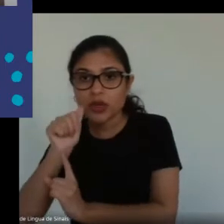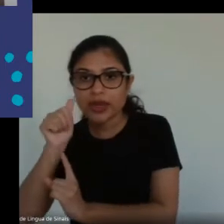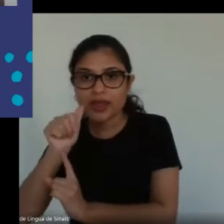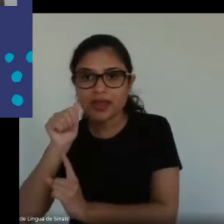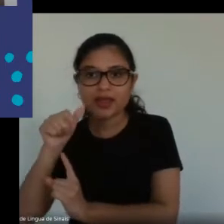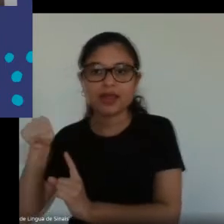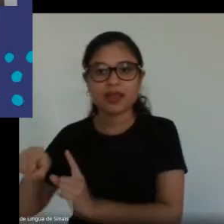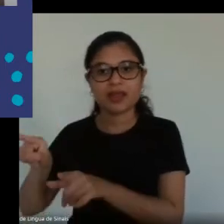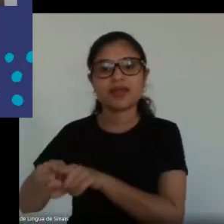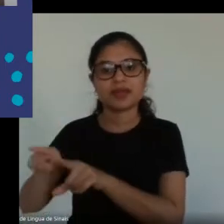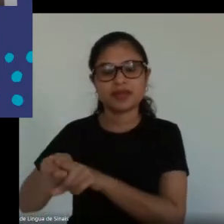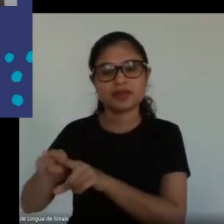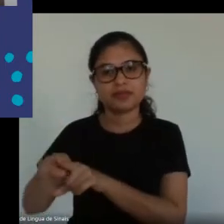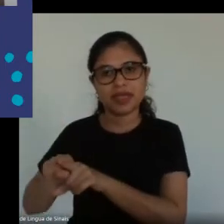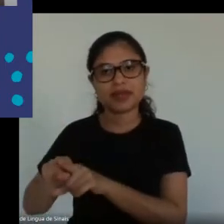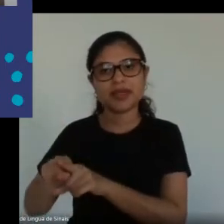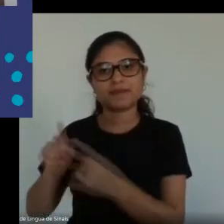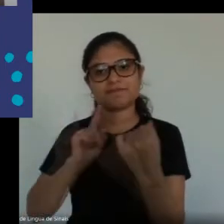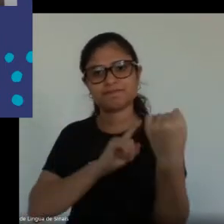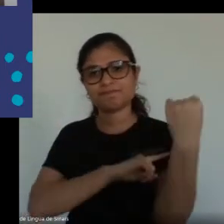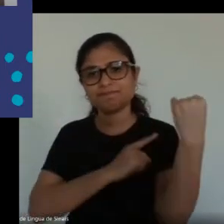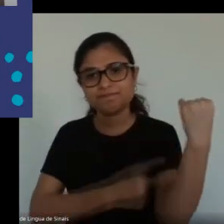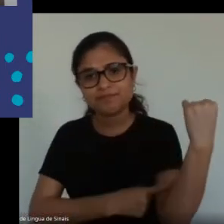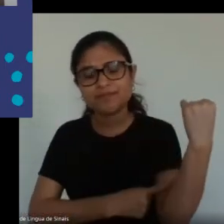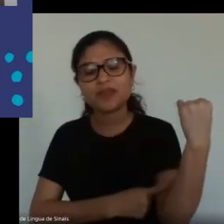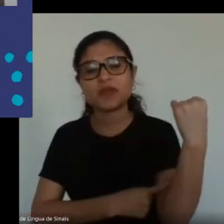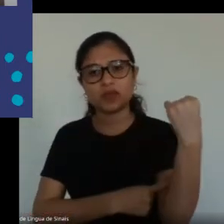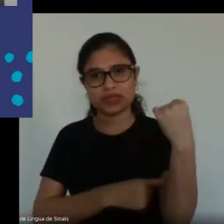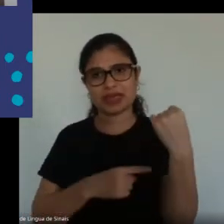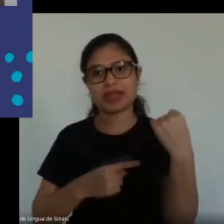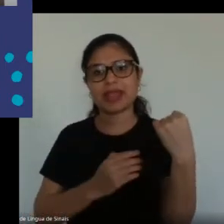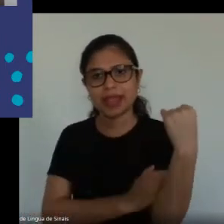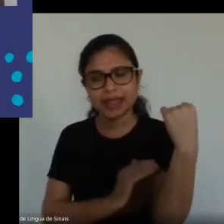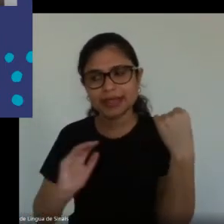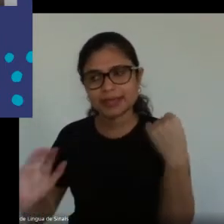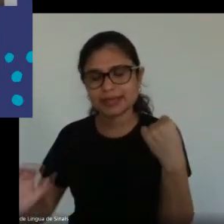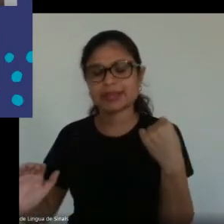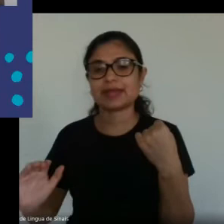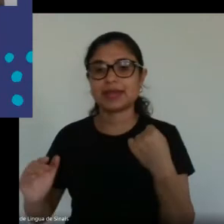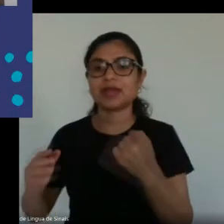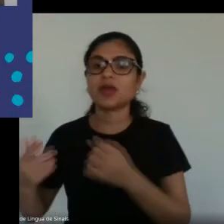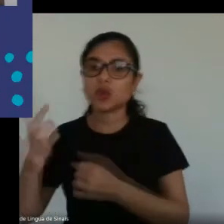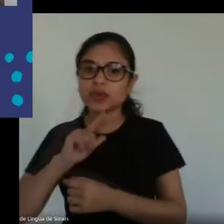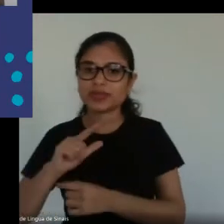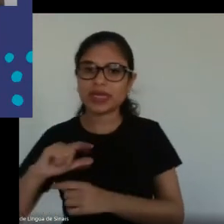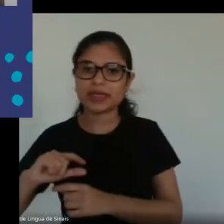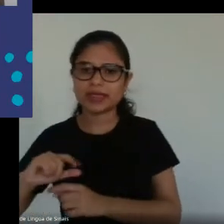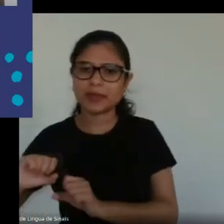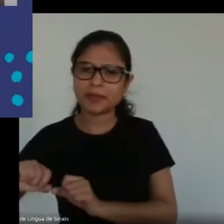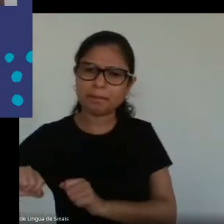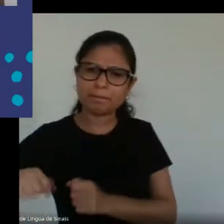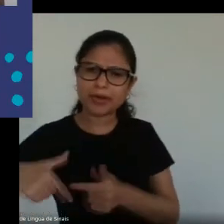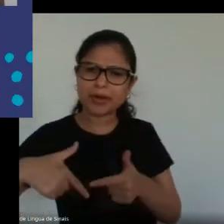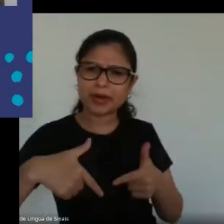também se potencializem e se fortaleçam para esse enfrentamento, é possível